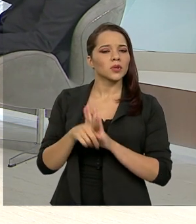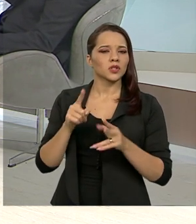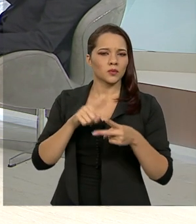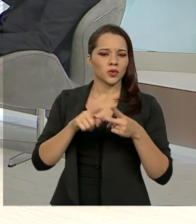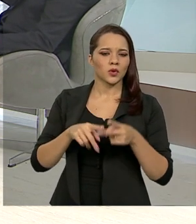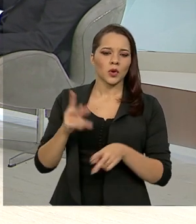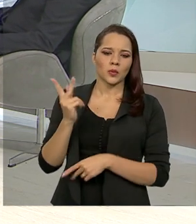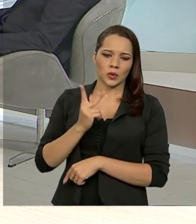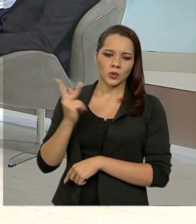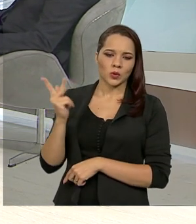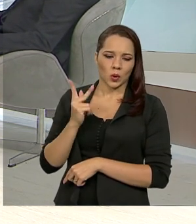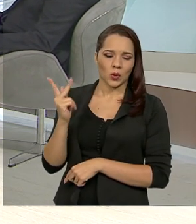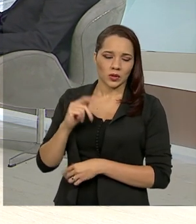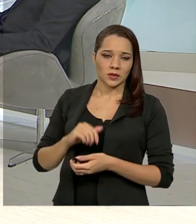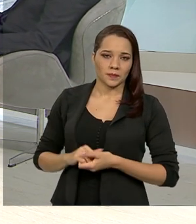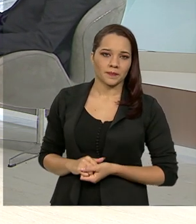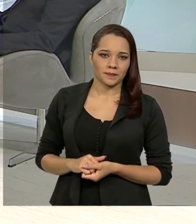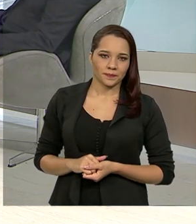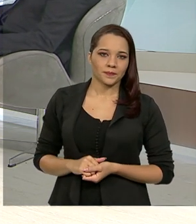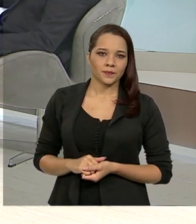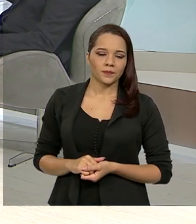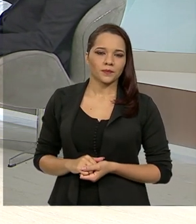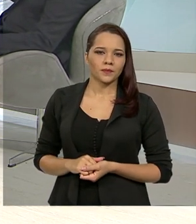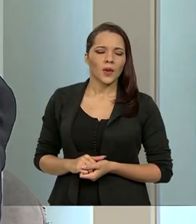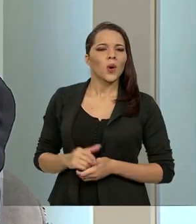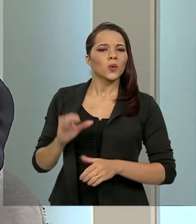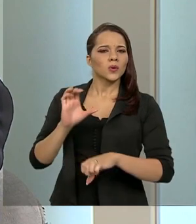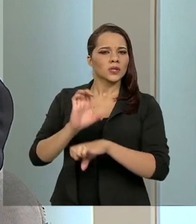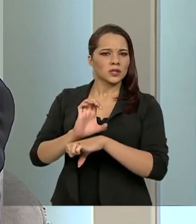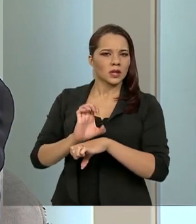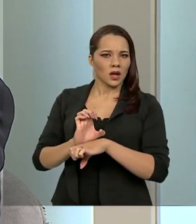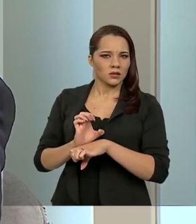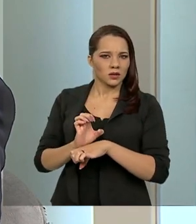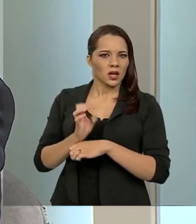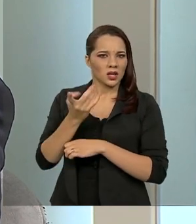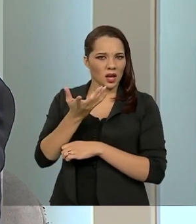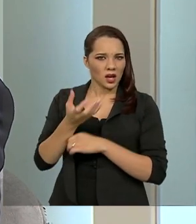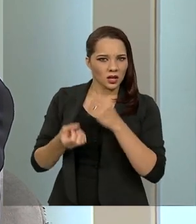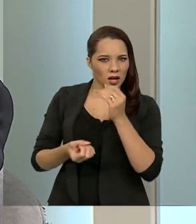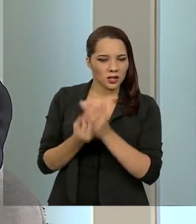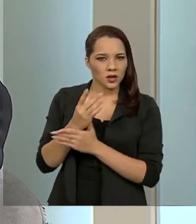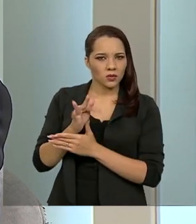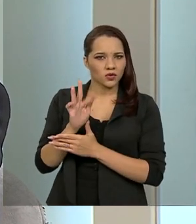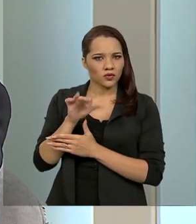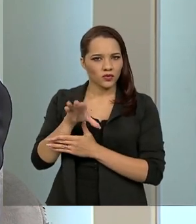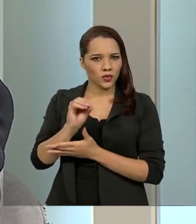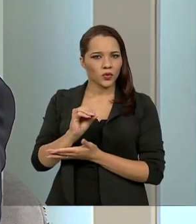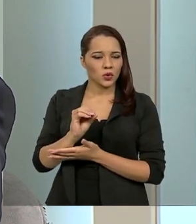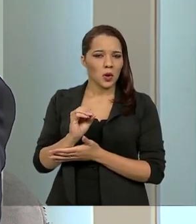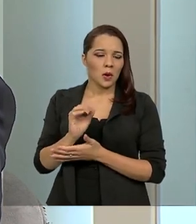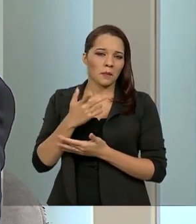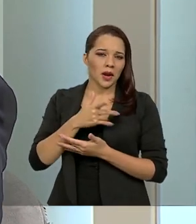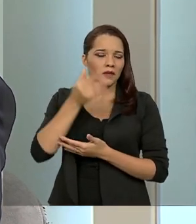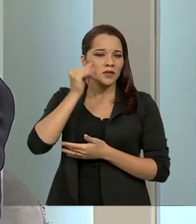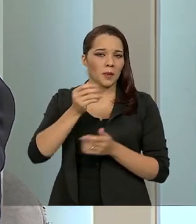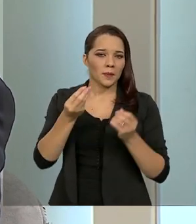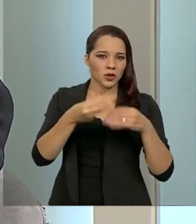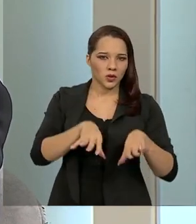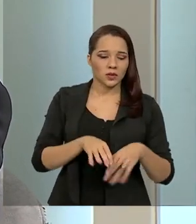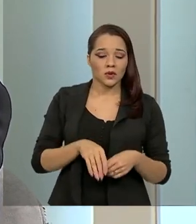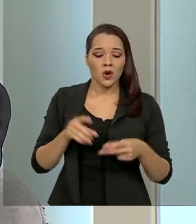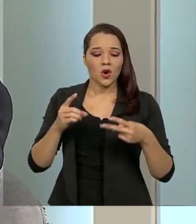dois, para o presidente e para o professor. Os estados querem a criação de um fundo para compensar perdas. Os